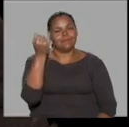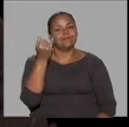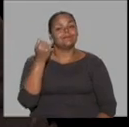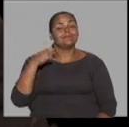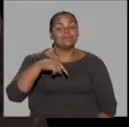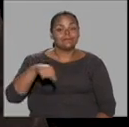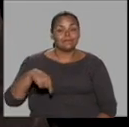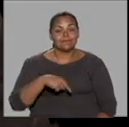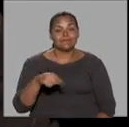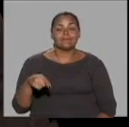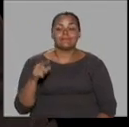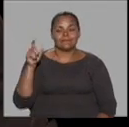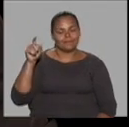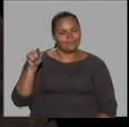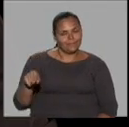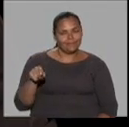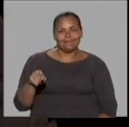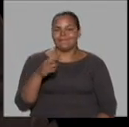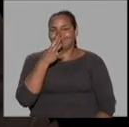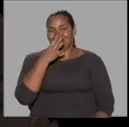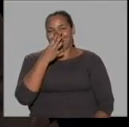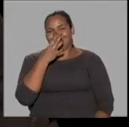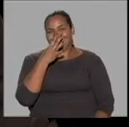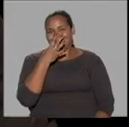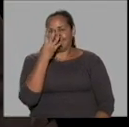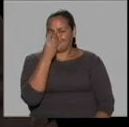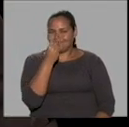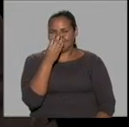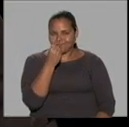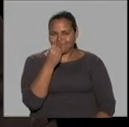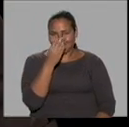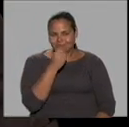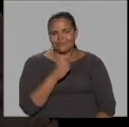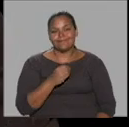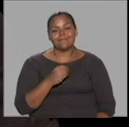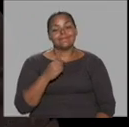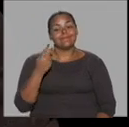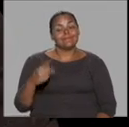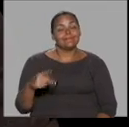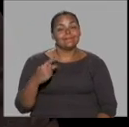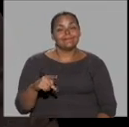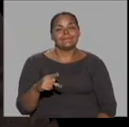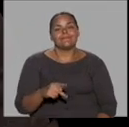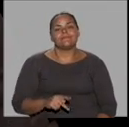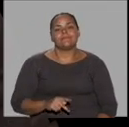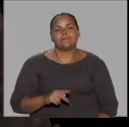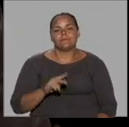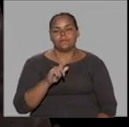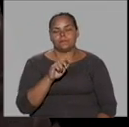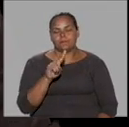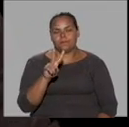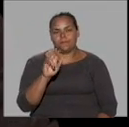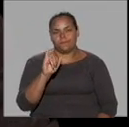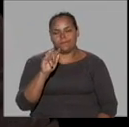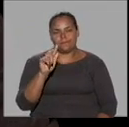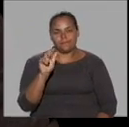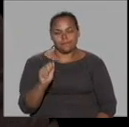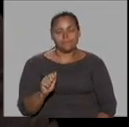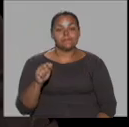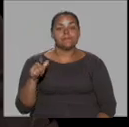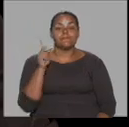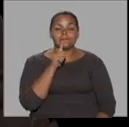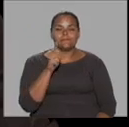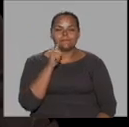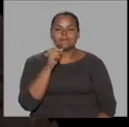Importantíssima. E aí ele ficou deslumbrado com as fotos do Almi Veiga. E 2 anos depois ele